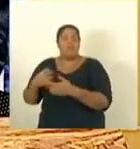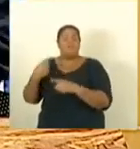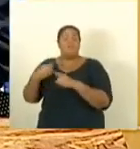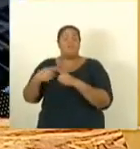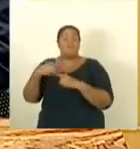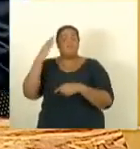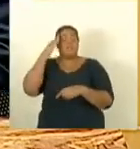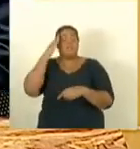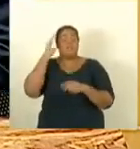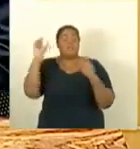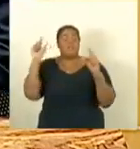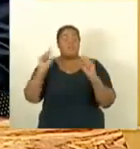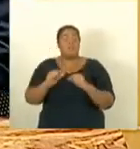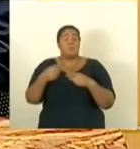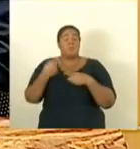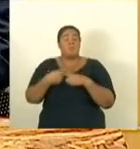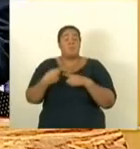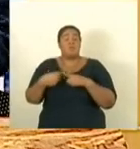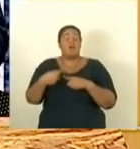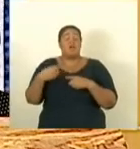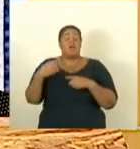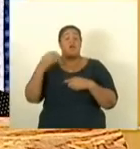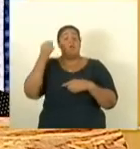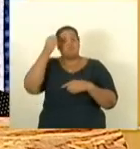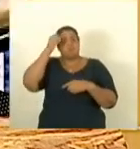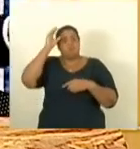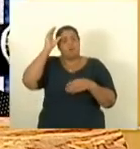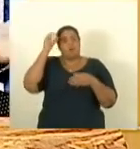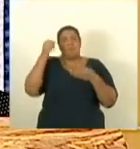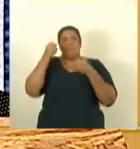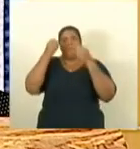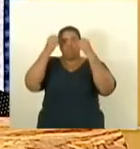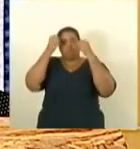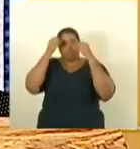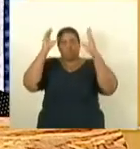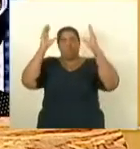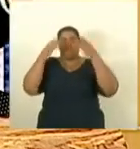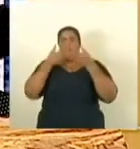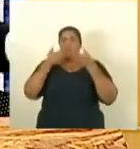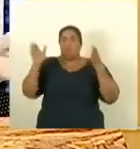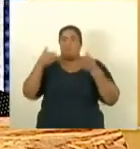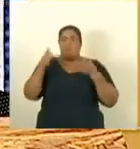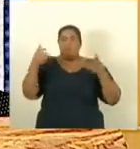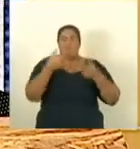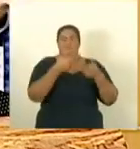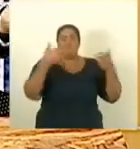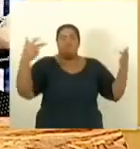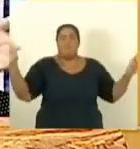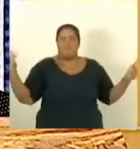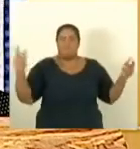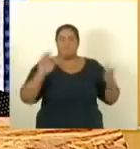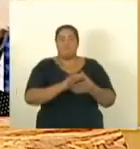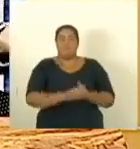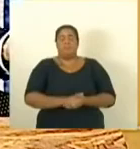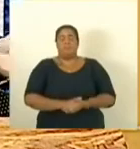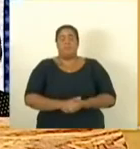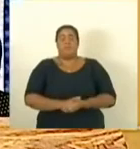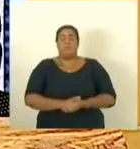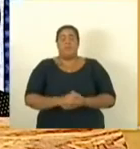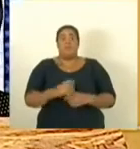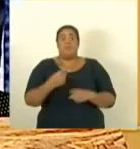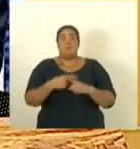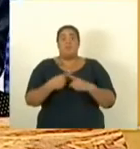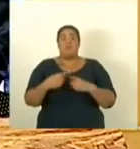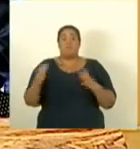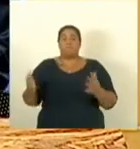Porque o conhecimento é muito vasto, porque, né, aquilo que move o mundo, as sociedades, enfim,